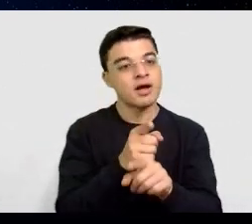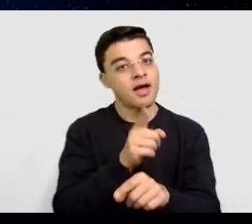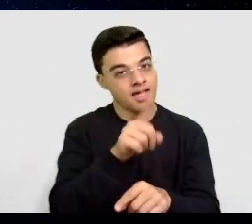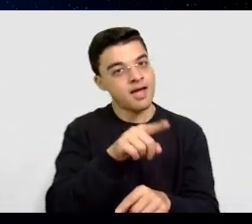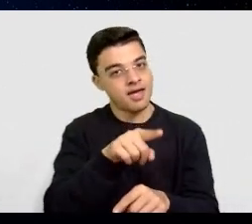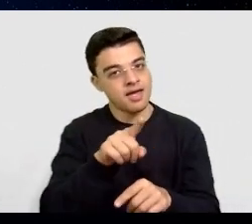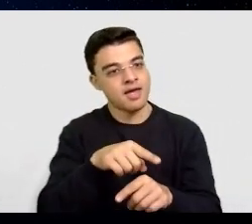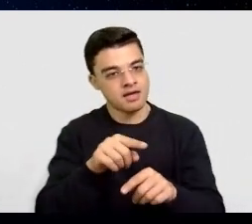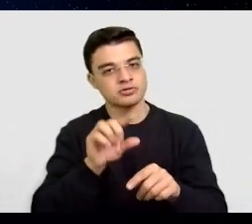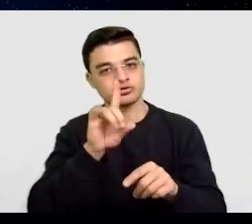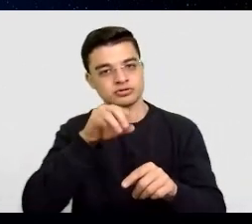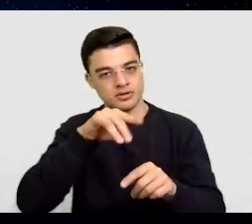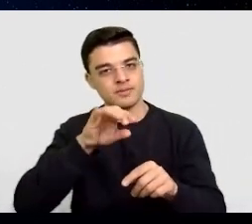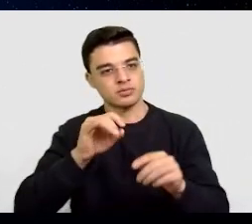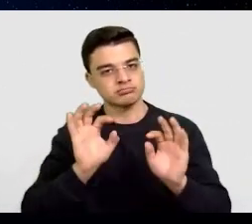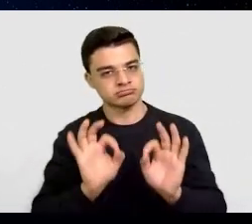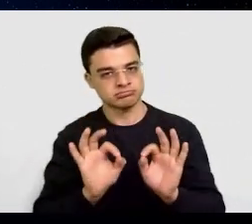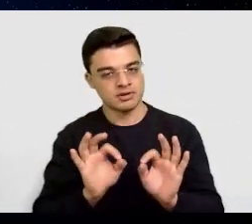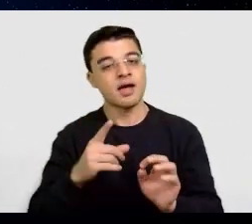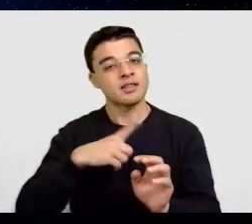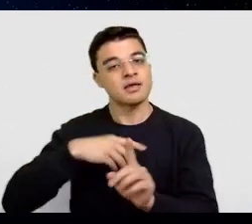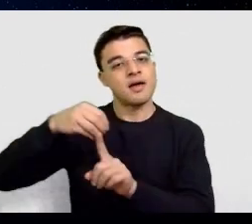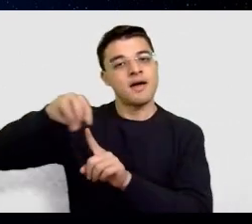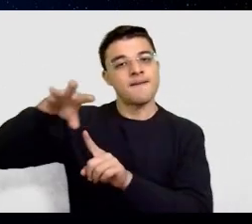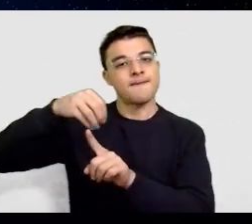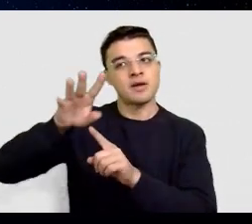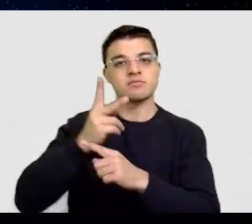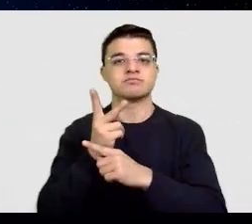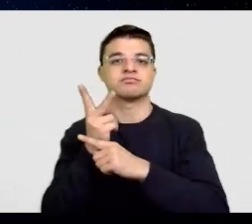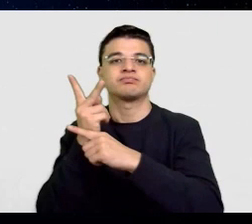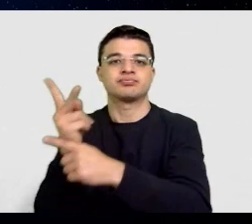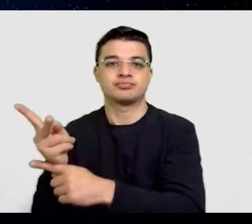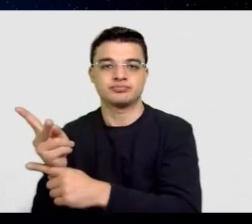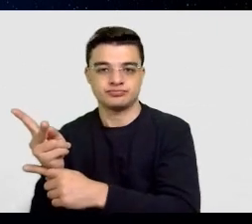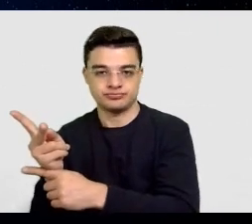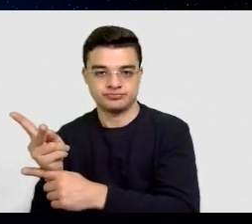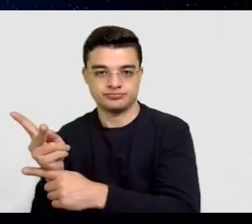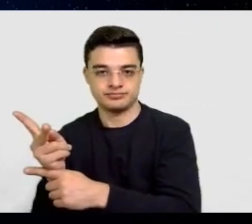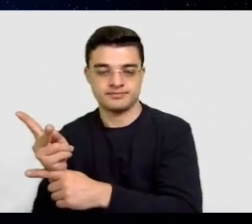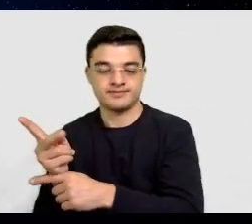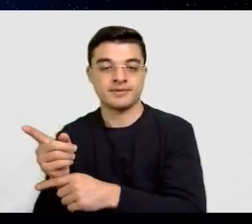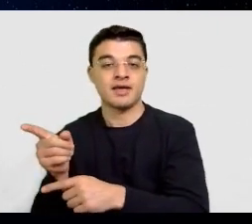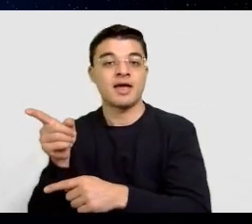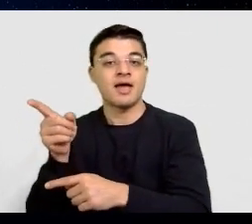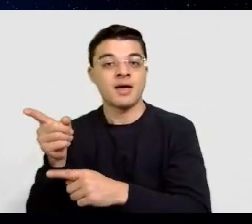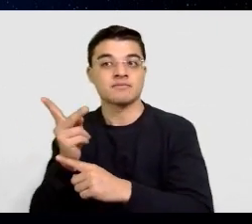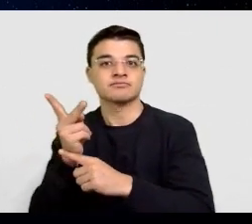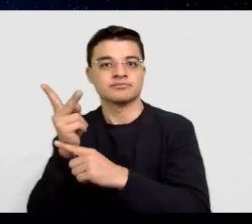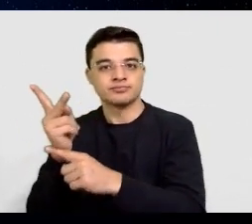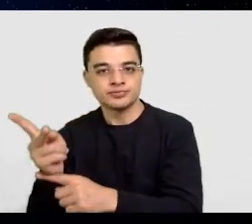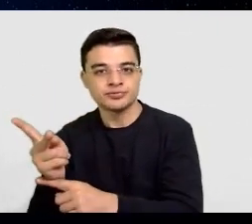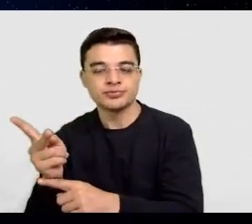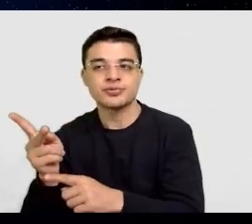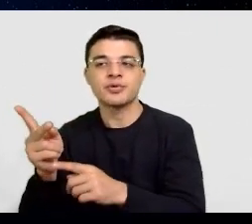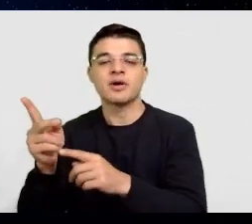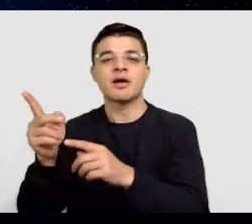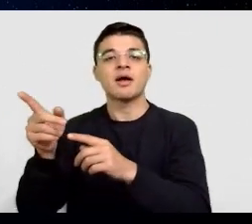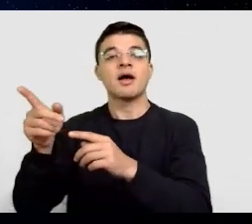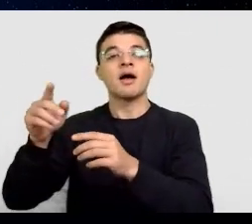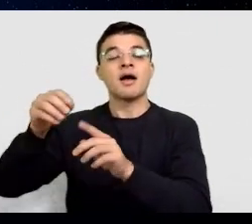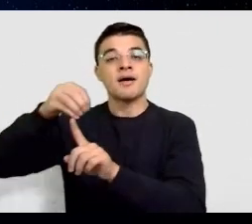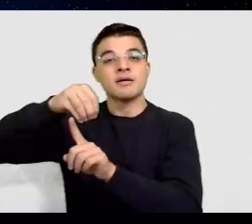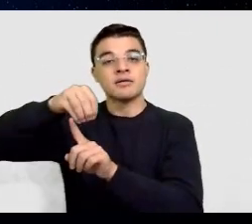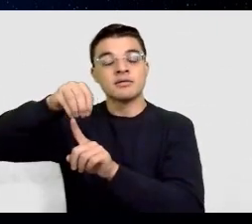API para consultar. E a segunda etapa é que ele consulte uma base fornecida pelo Bacen da lista de endpoints,